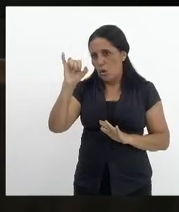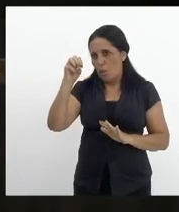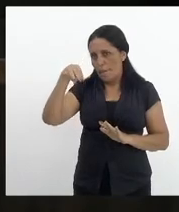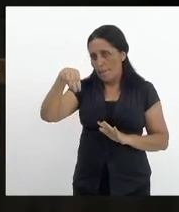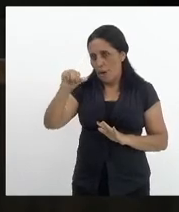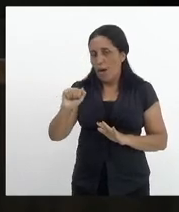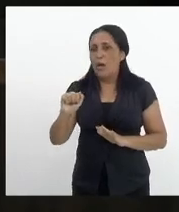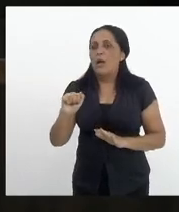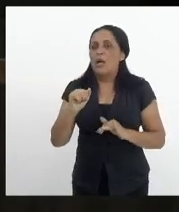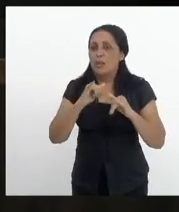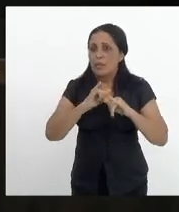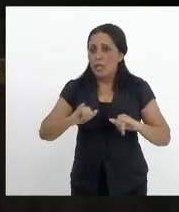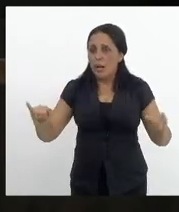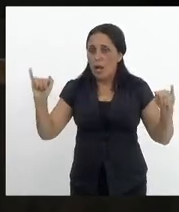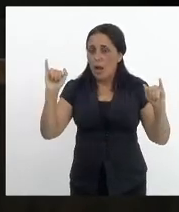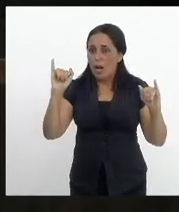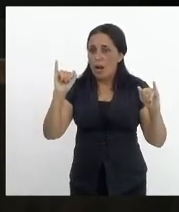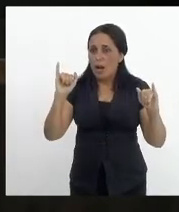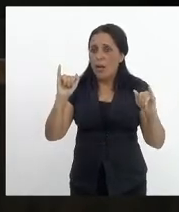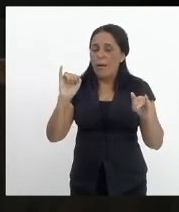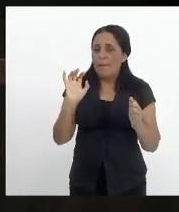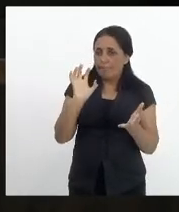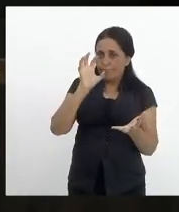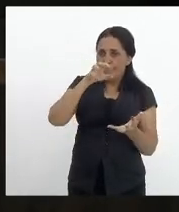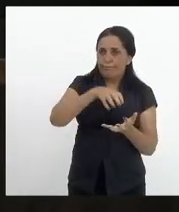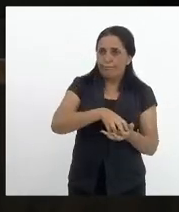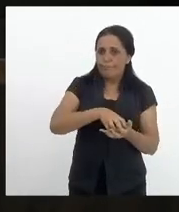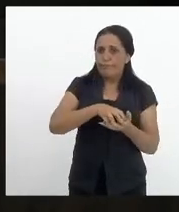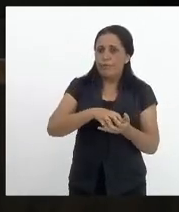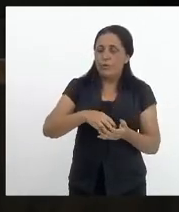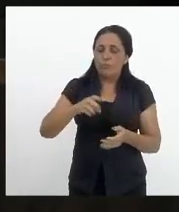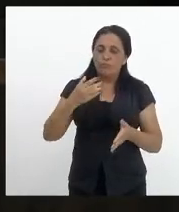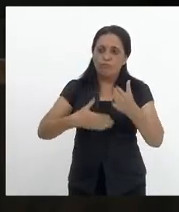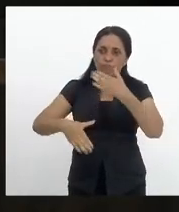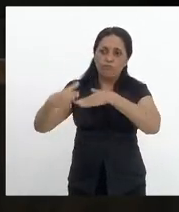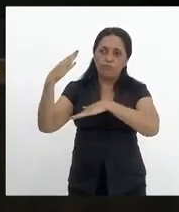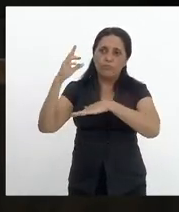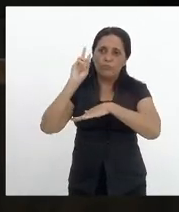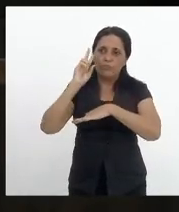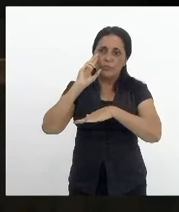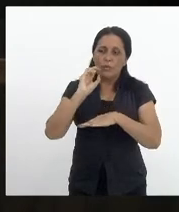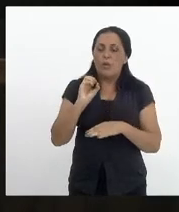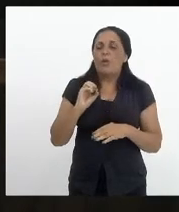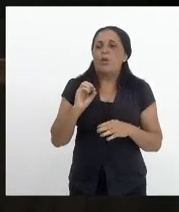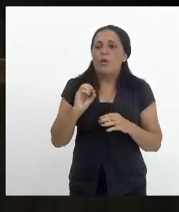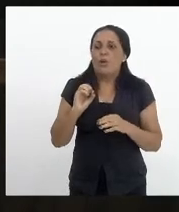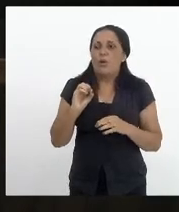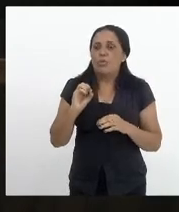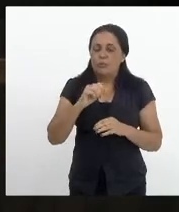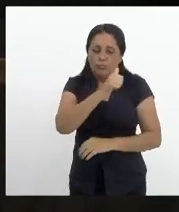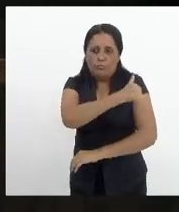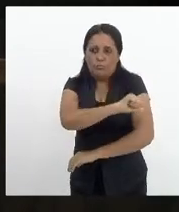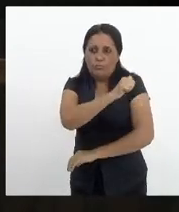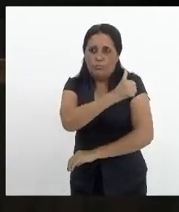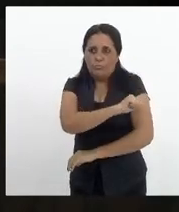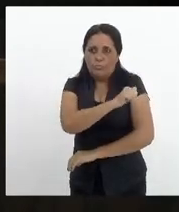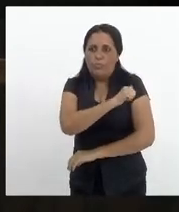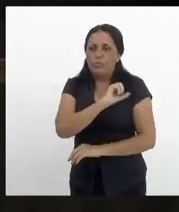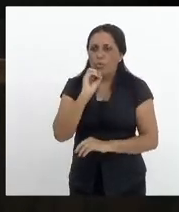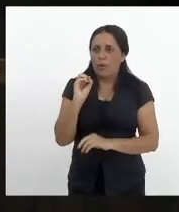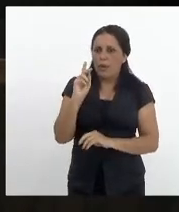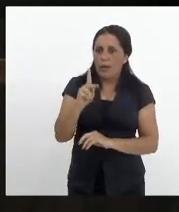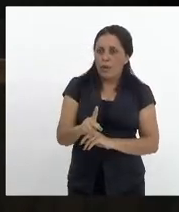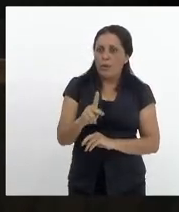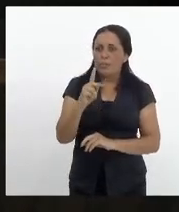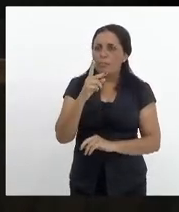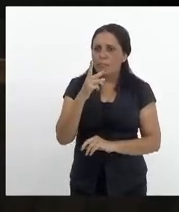patrimônio imaterial do Estado do Rio de Janeiro, por seu relevante valor histórico e cultural, a turma OK. Pareceres da Comissão de Constituição e Justiça pela